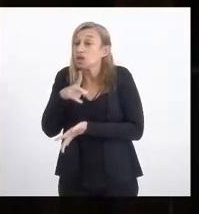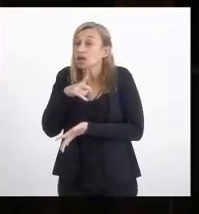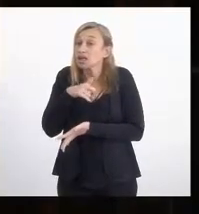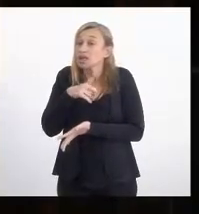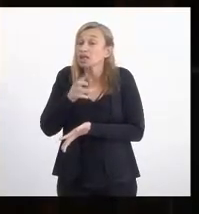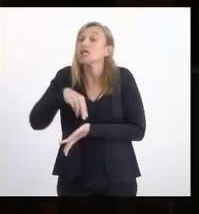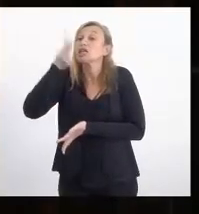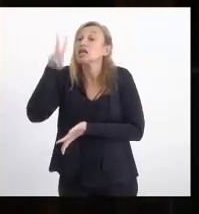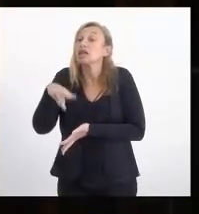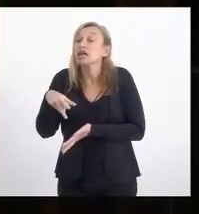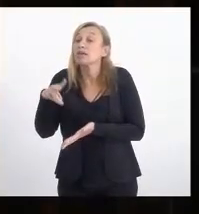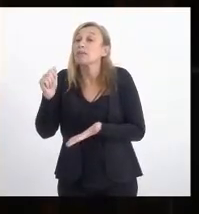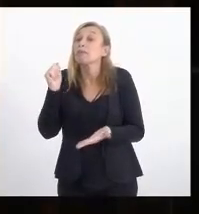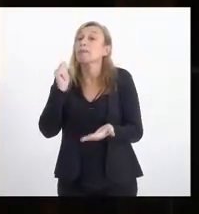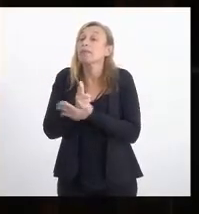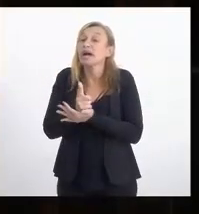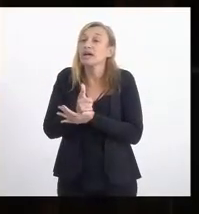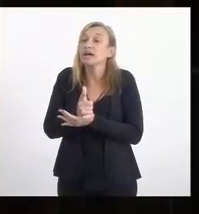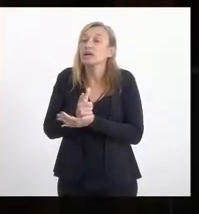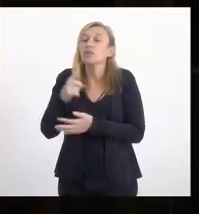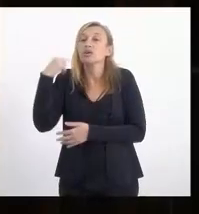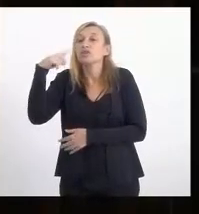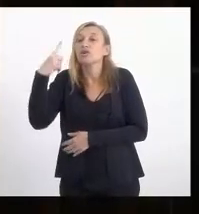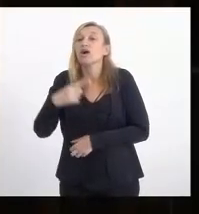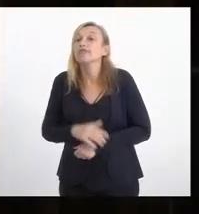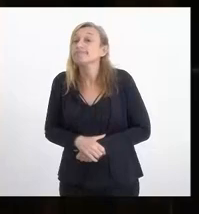e quem é que paga o advogado